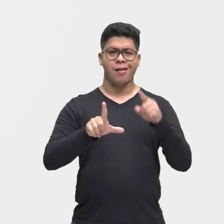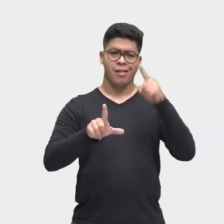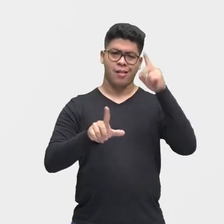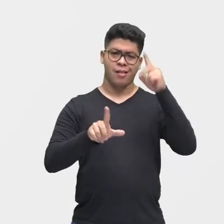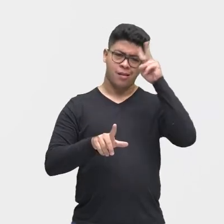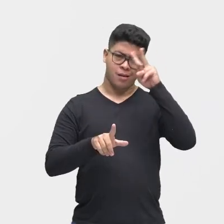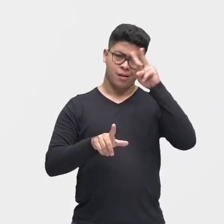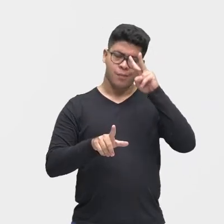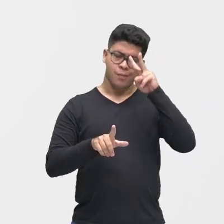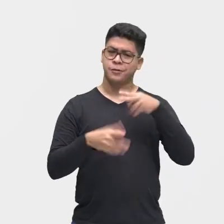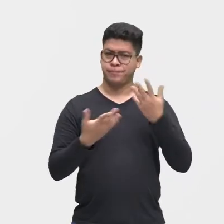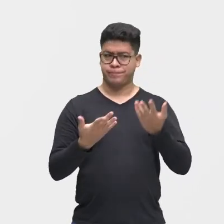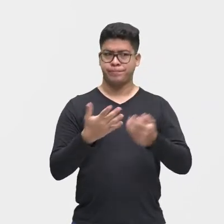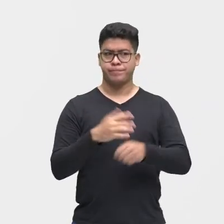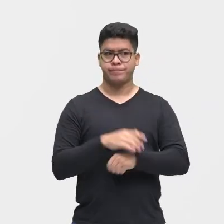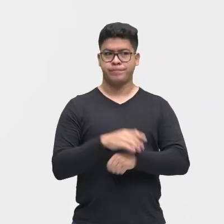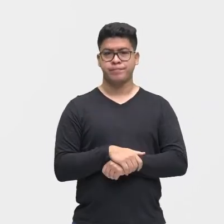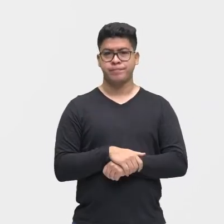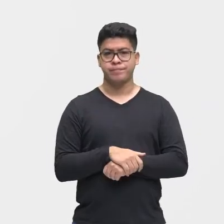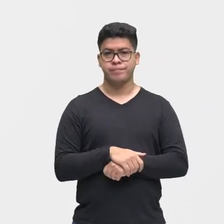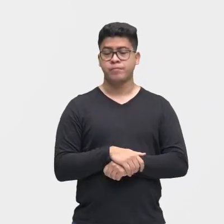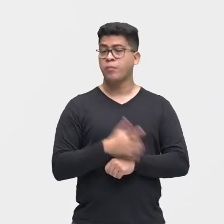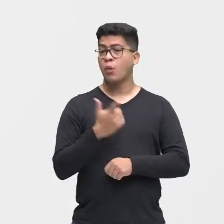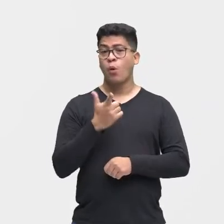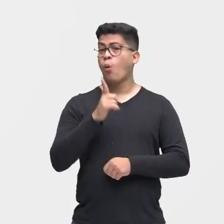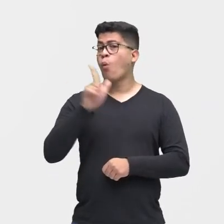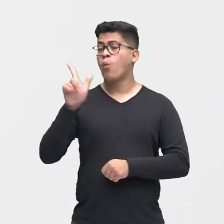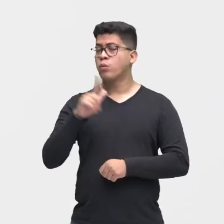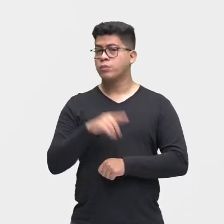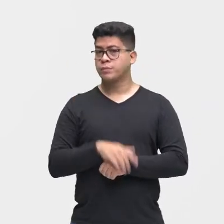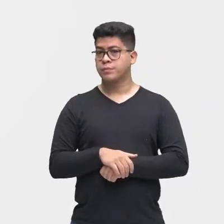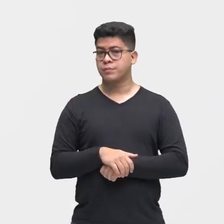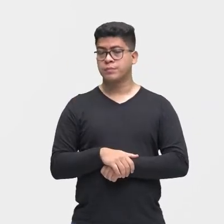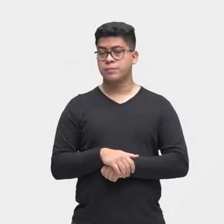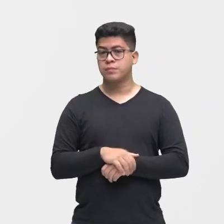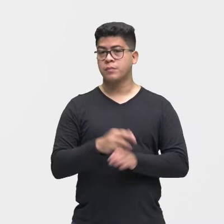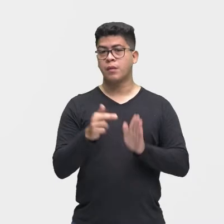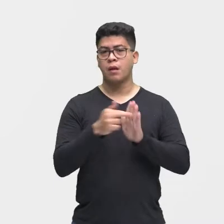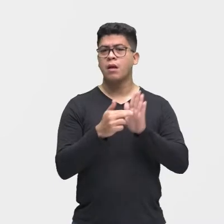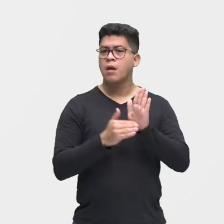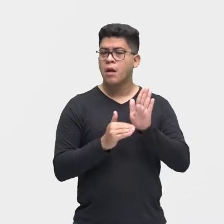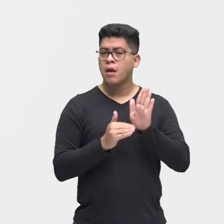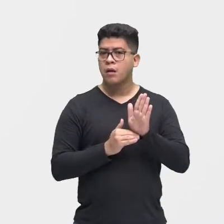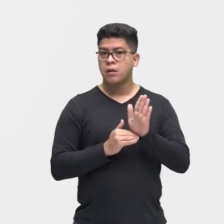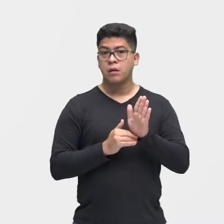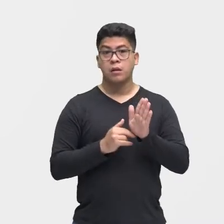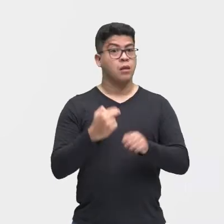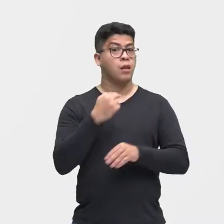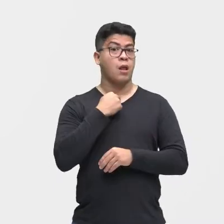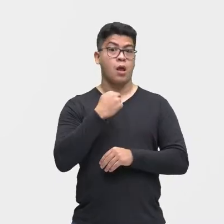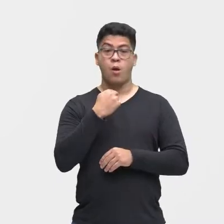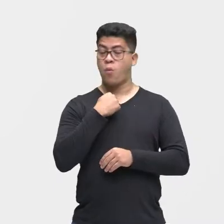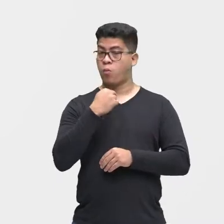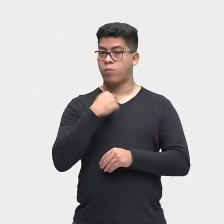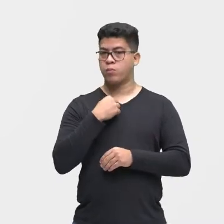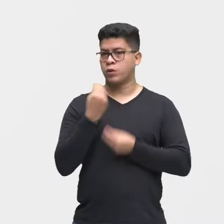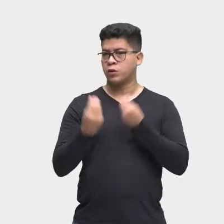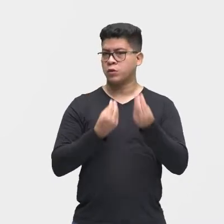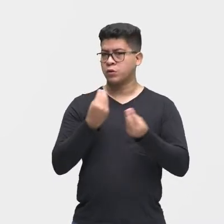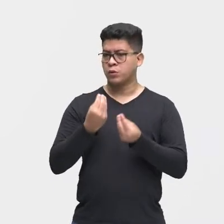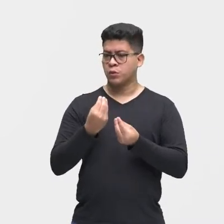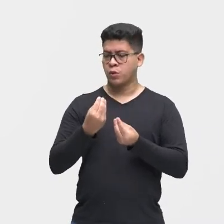informações sobre o cavalo próximo as regras não é permitido que se coloque o próprio rei em xeque